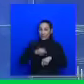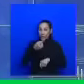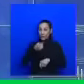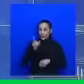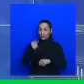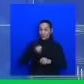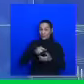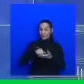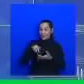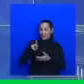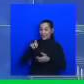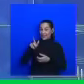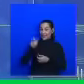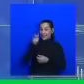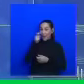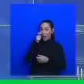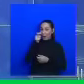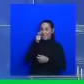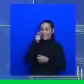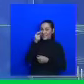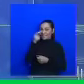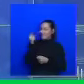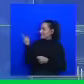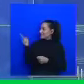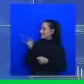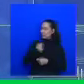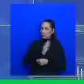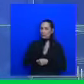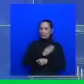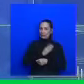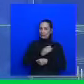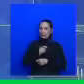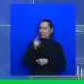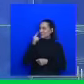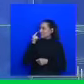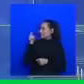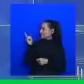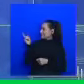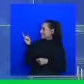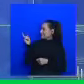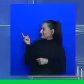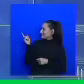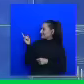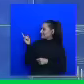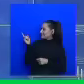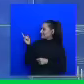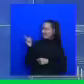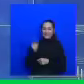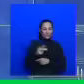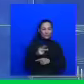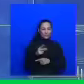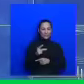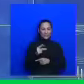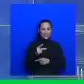último número da Mega Sena. Ai, ai, ai, aguenta coração, hein? Atenção,